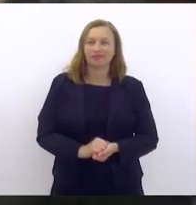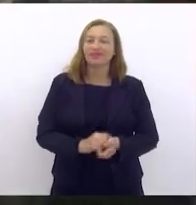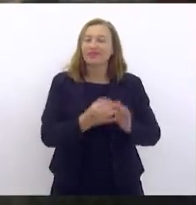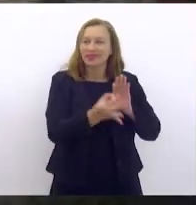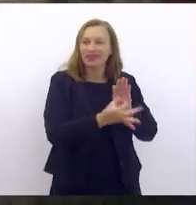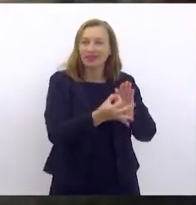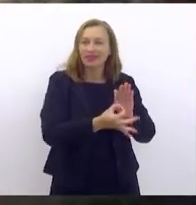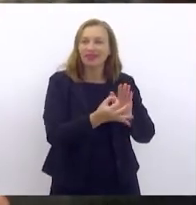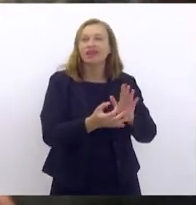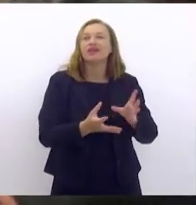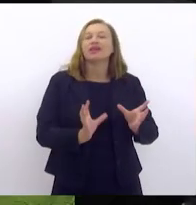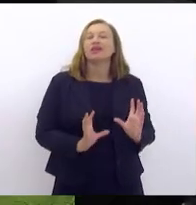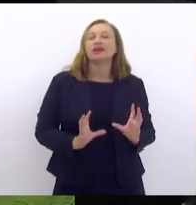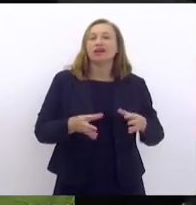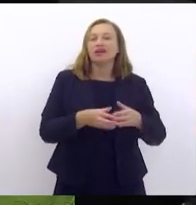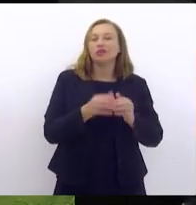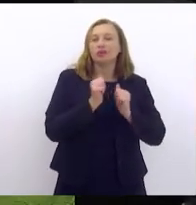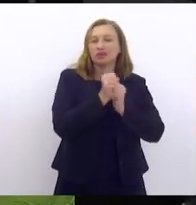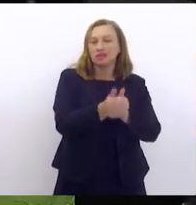Acompanho a CCJ, favorável.